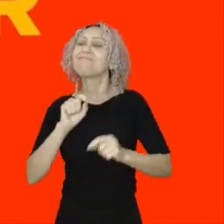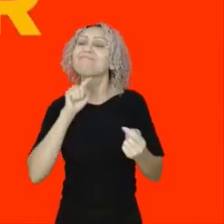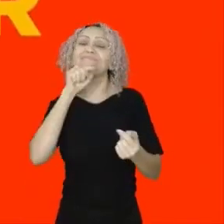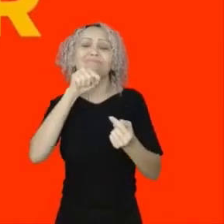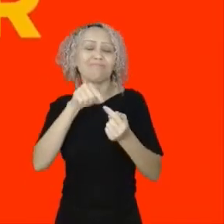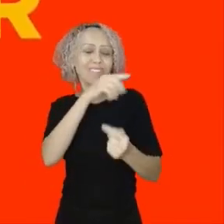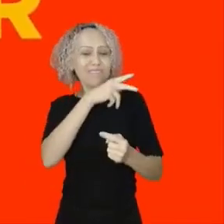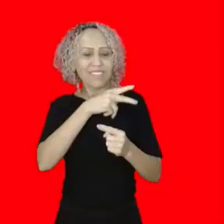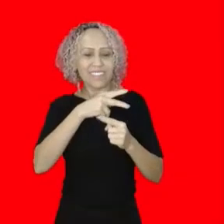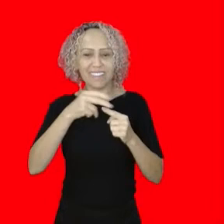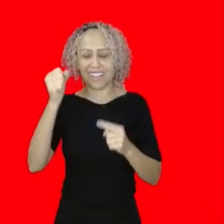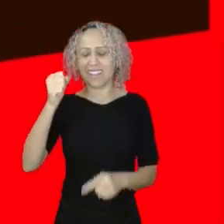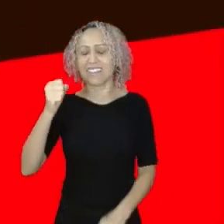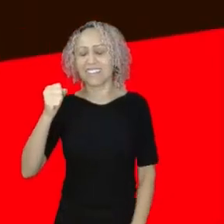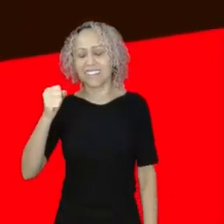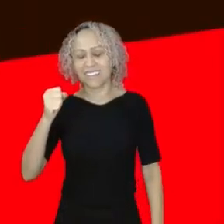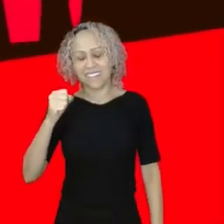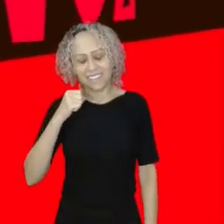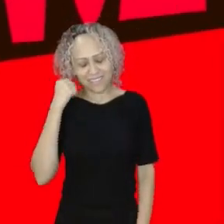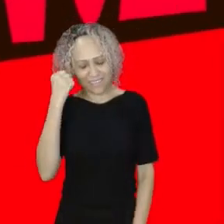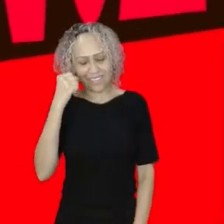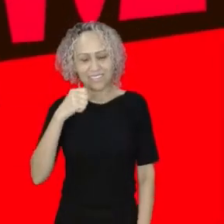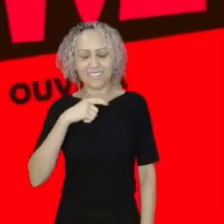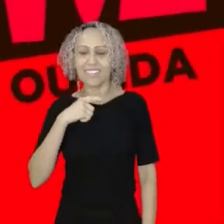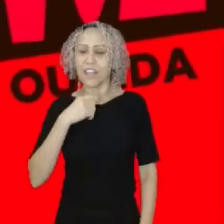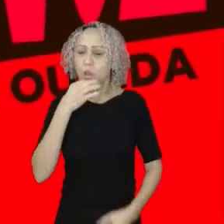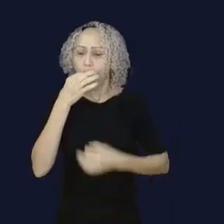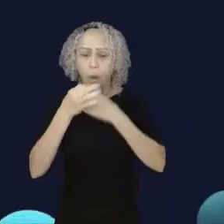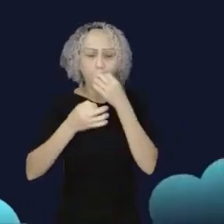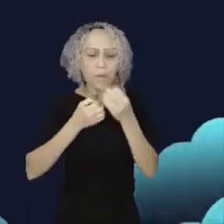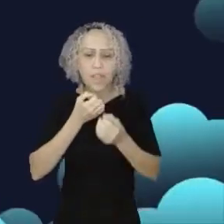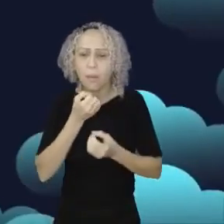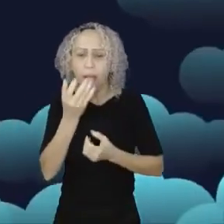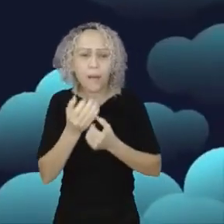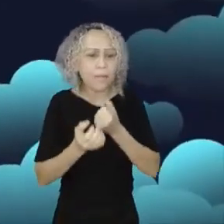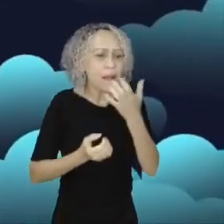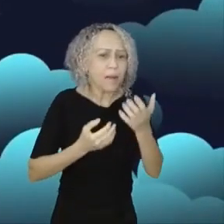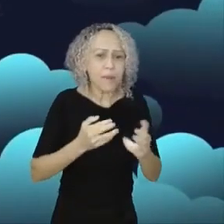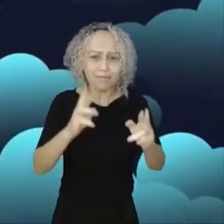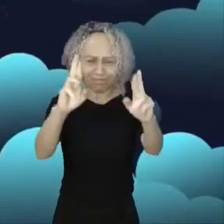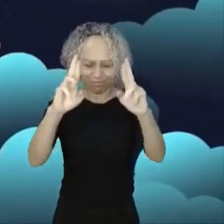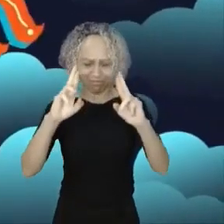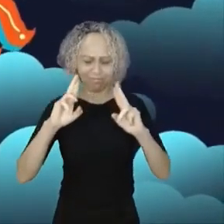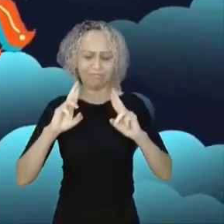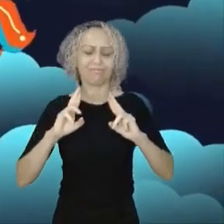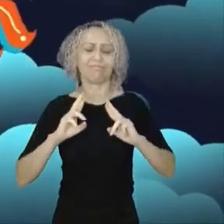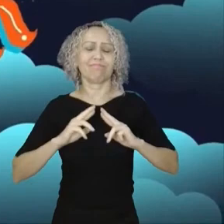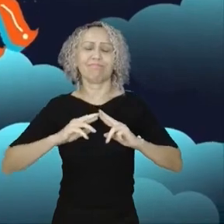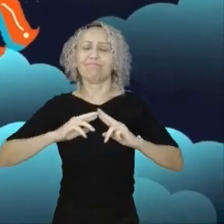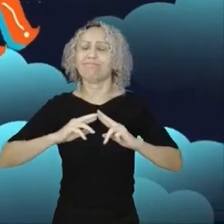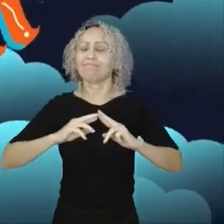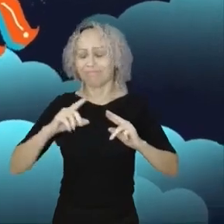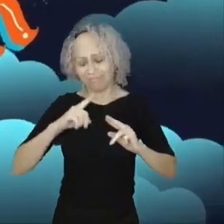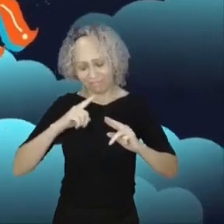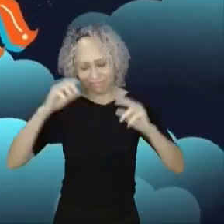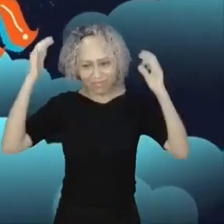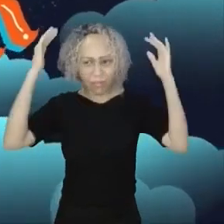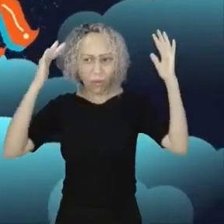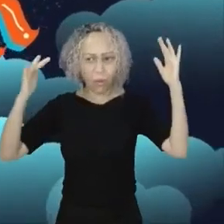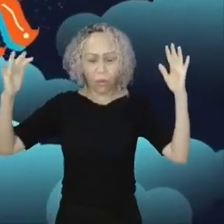batalhando pra vencer. Tenho voz pra ser ouvida, tenho sonhos pra